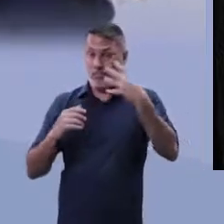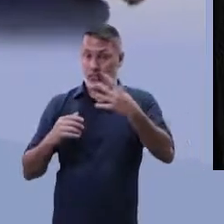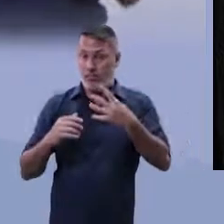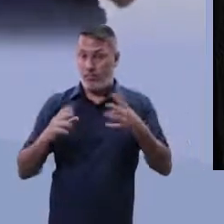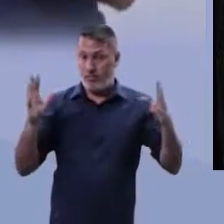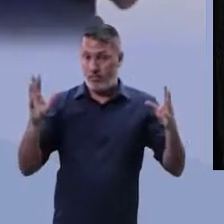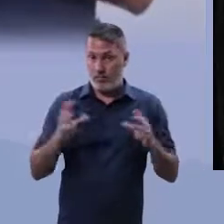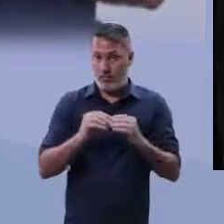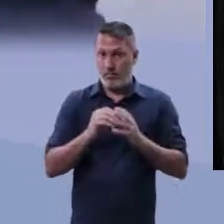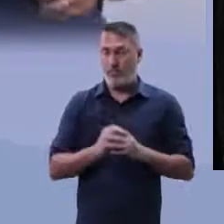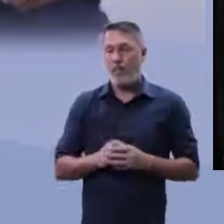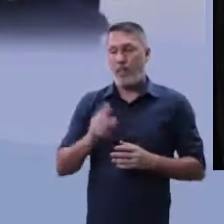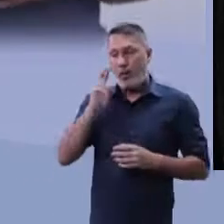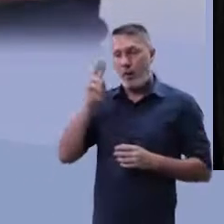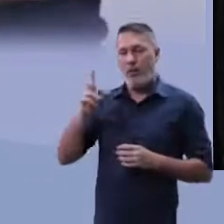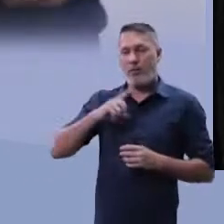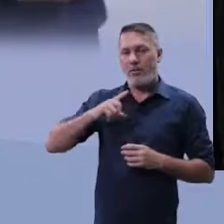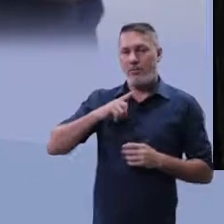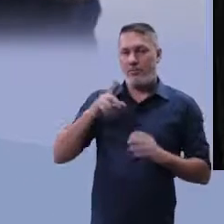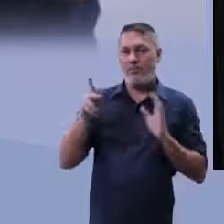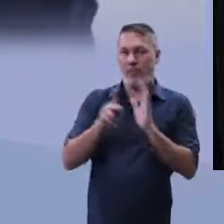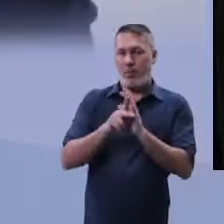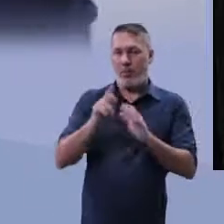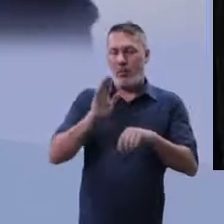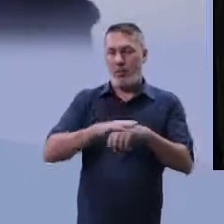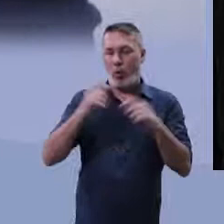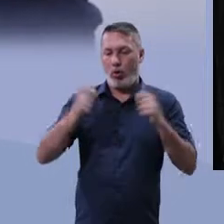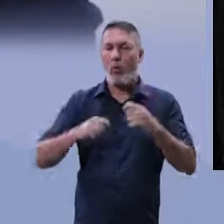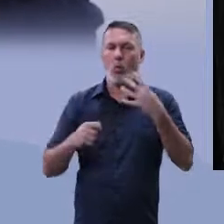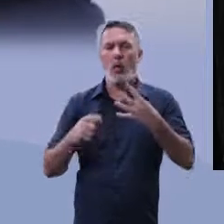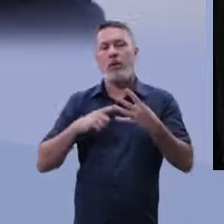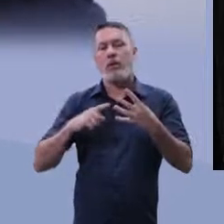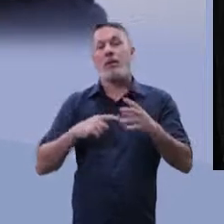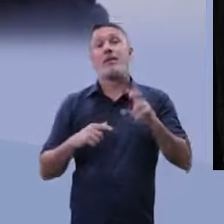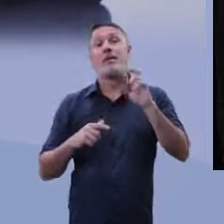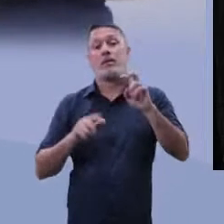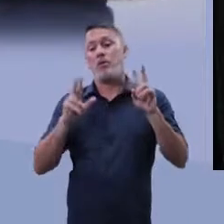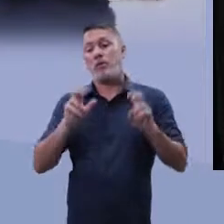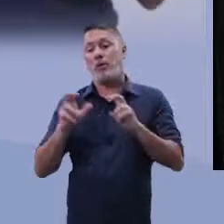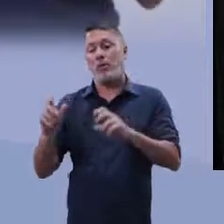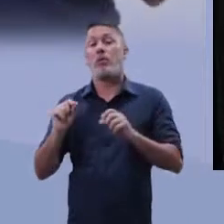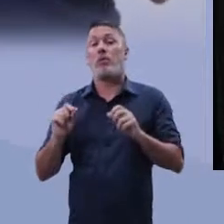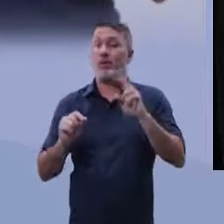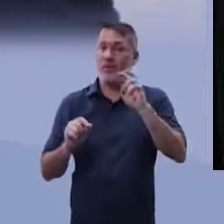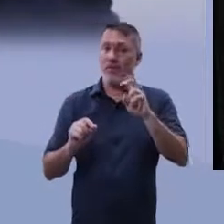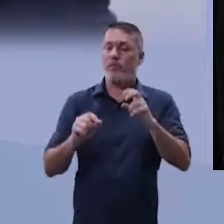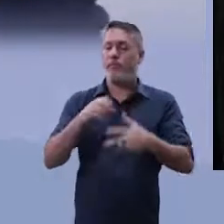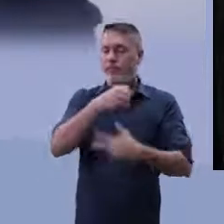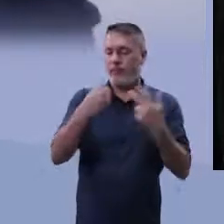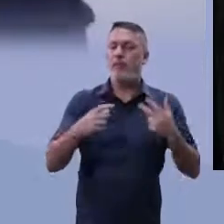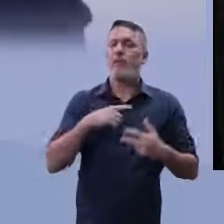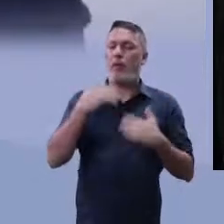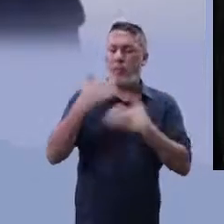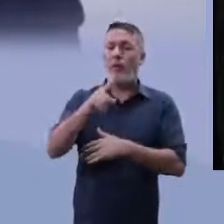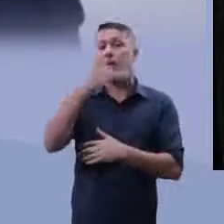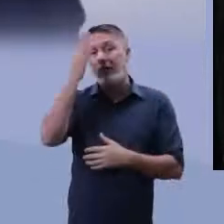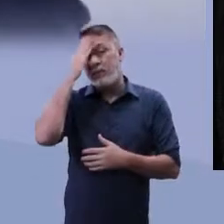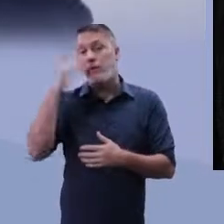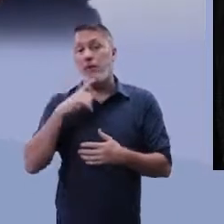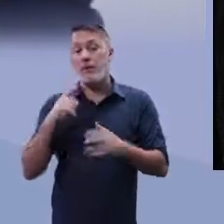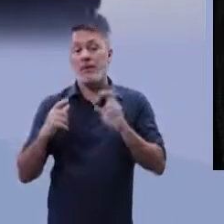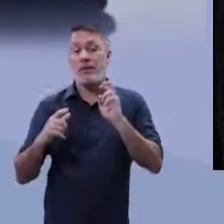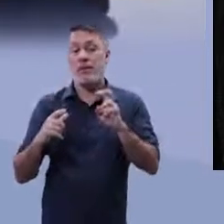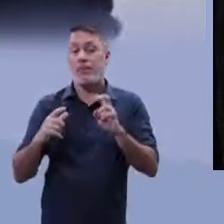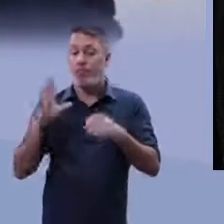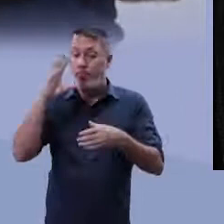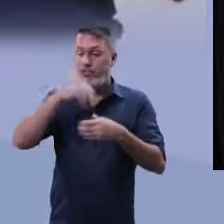4, proporcionalidade. Aí na proporcionalidade, meu hacker, você tem que dominar 5 assuntos. O Enem vai cobrar de